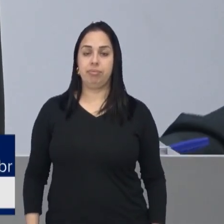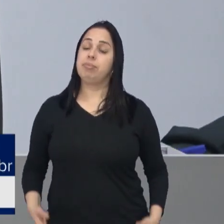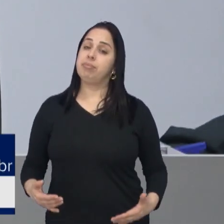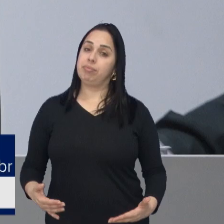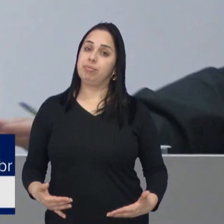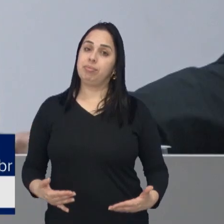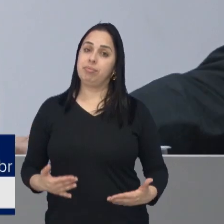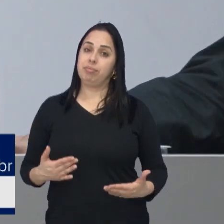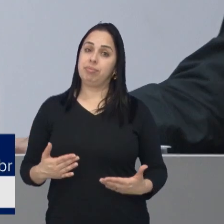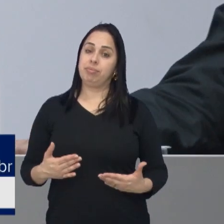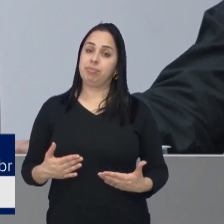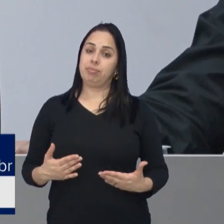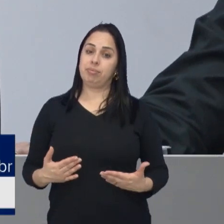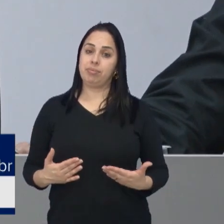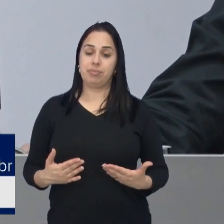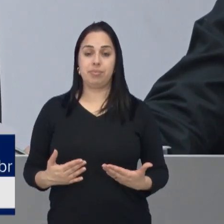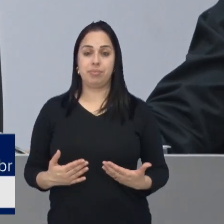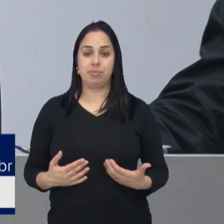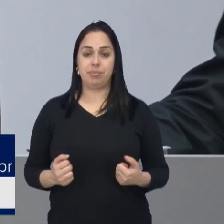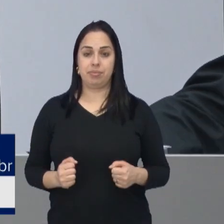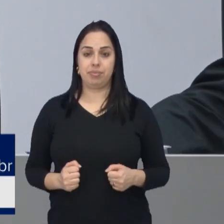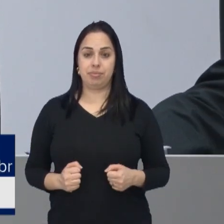Em discussão,